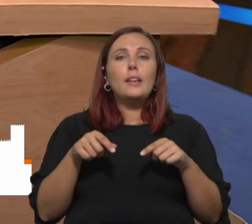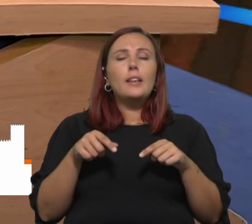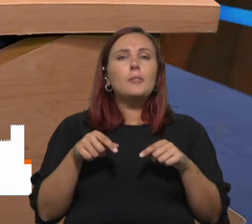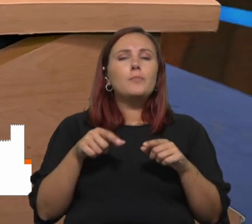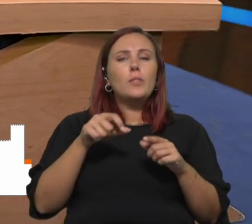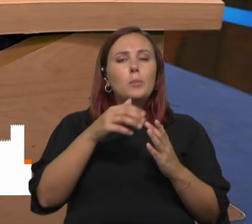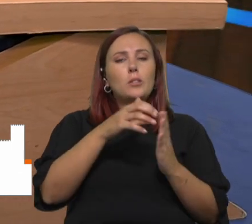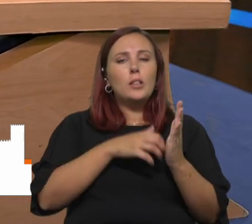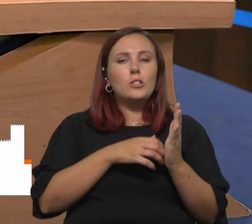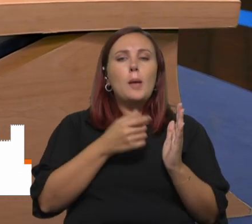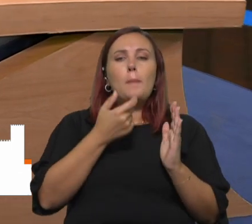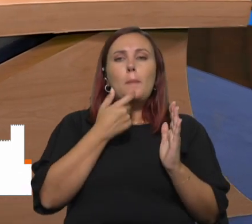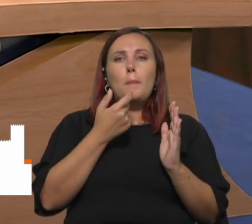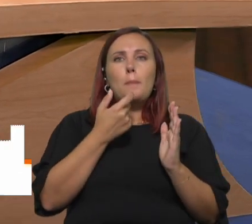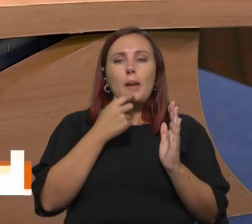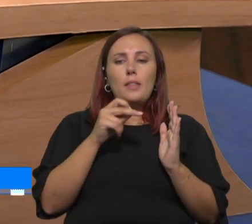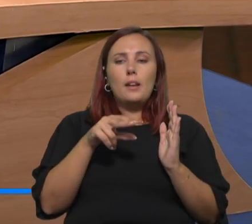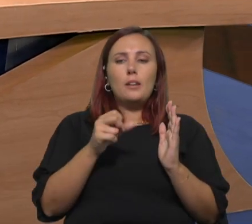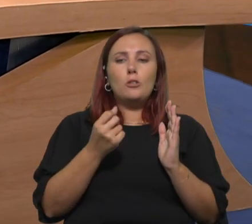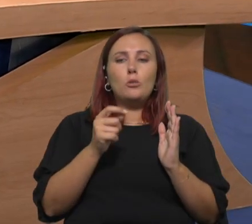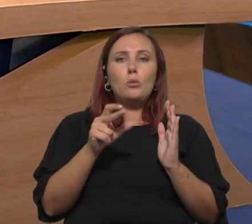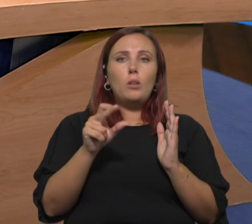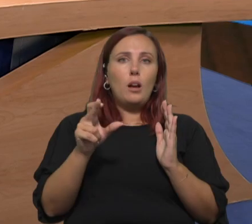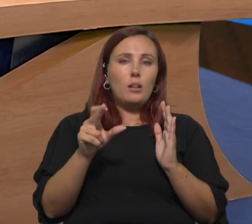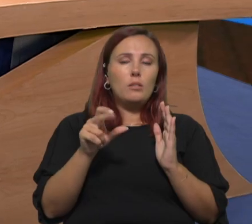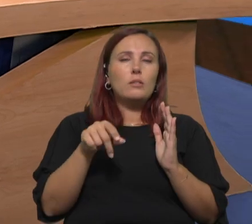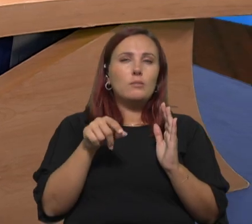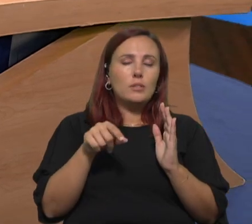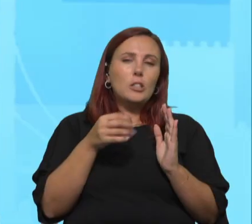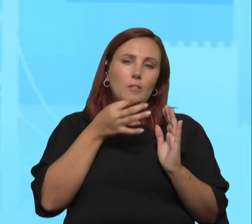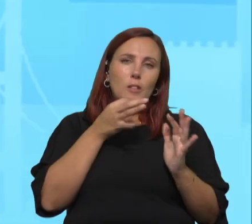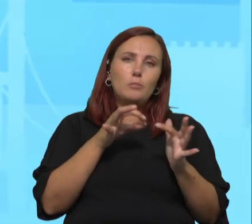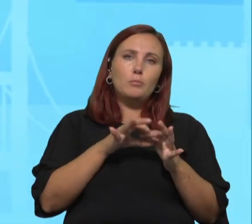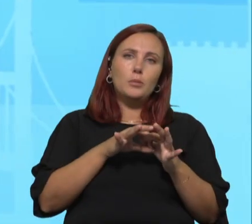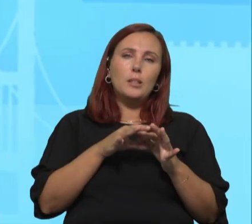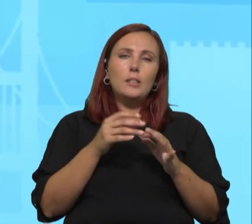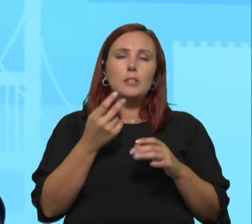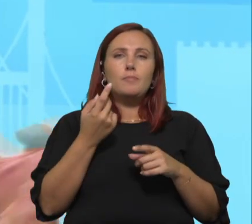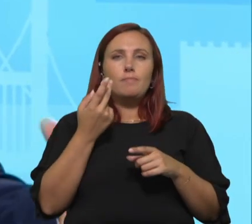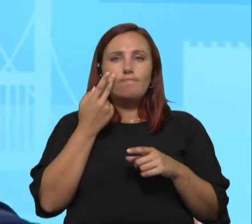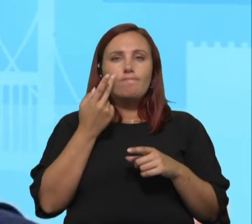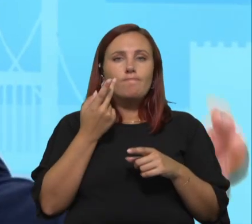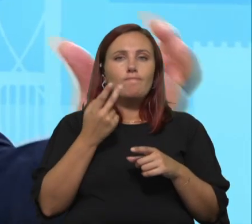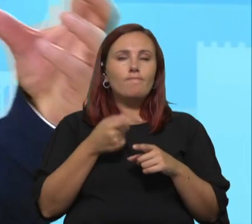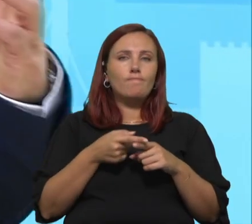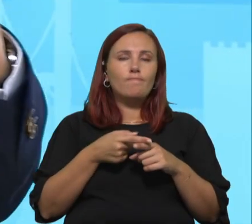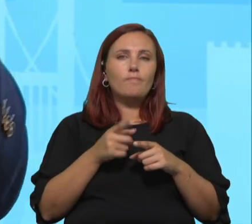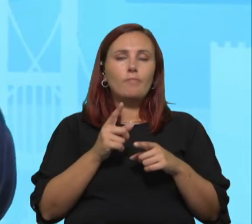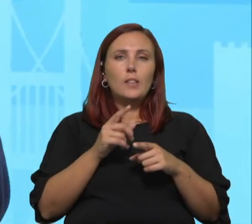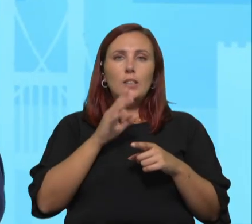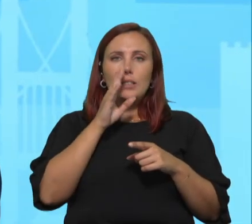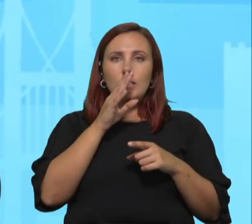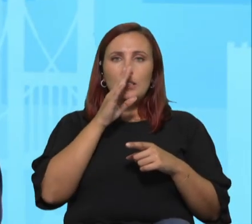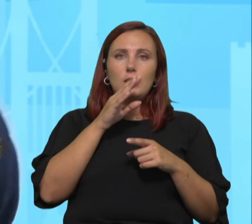da pedra angular, que tanto simbólica se tornou. Era aí que eu ia também chegar. É interessante verificar que nós, quando estamos a fazer